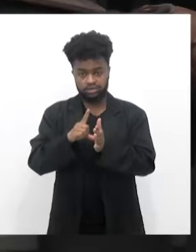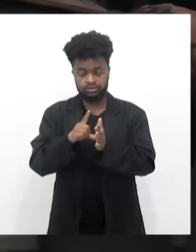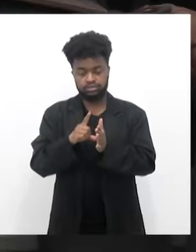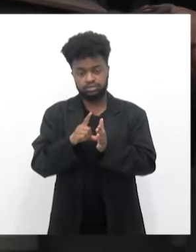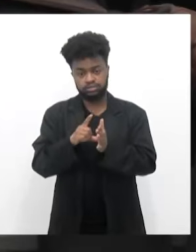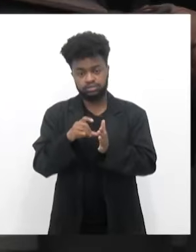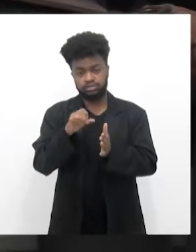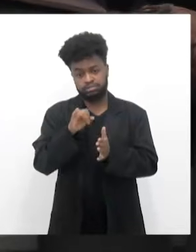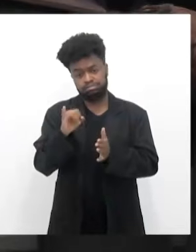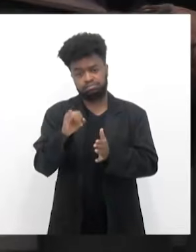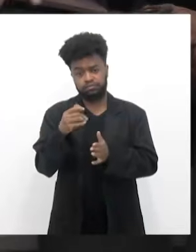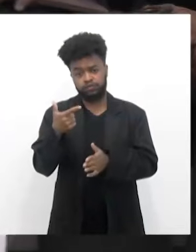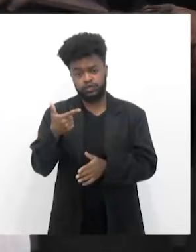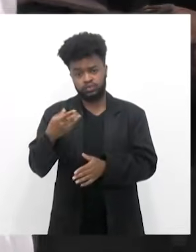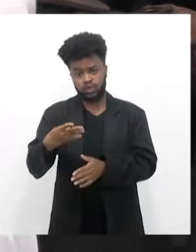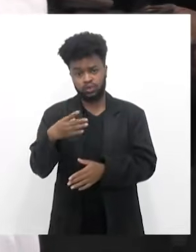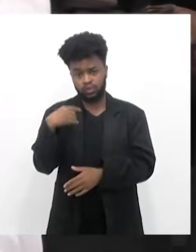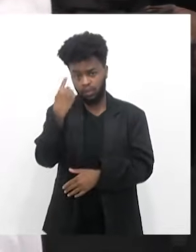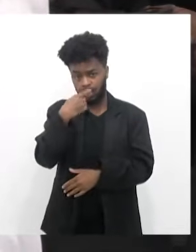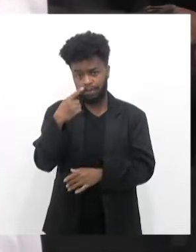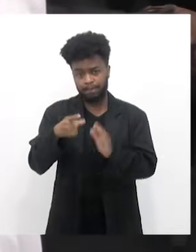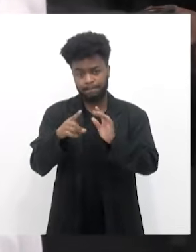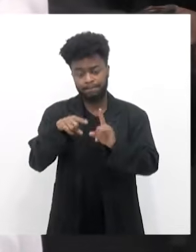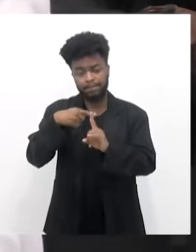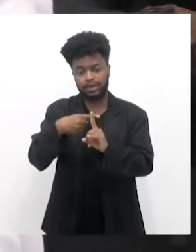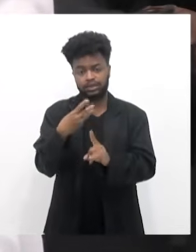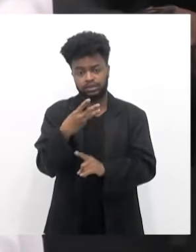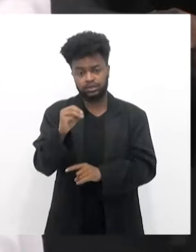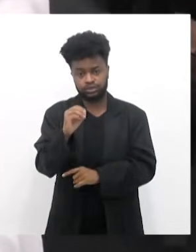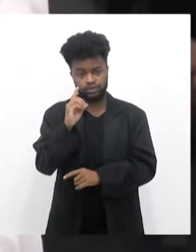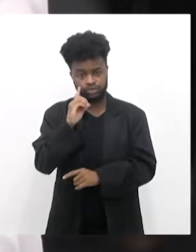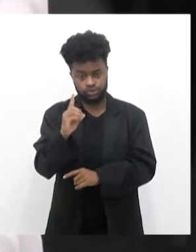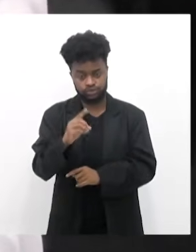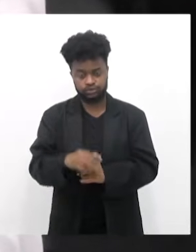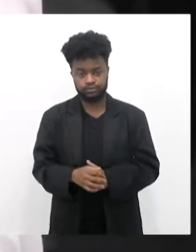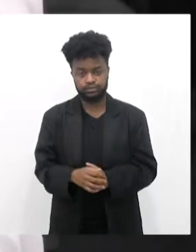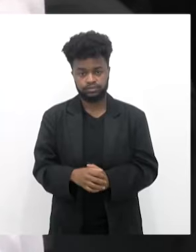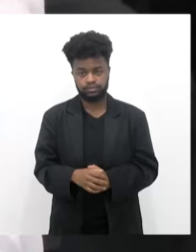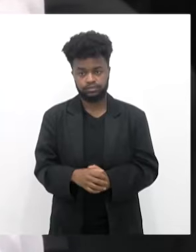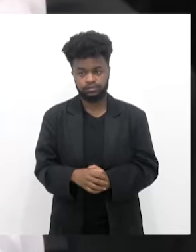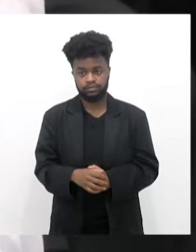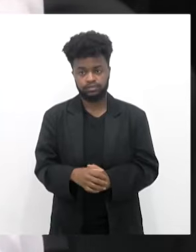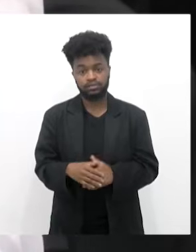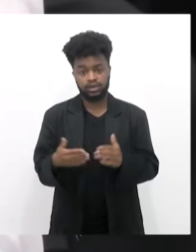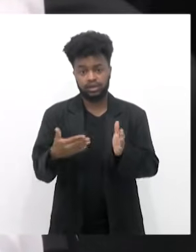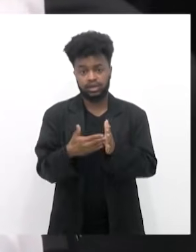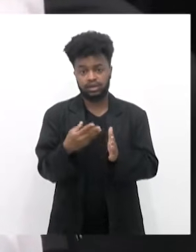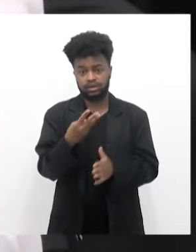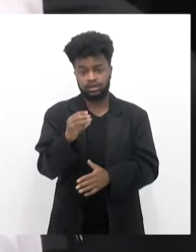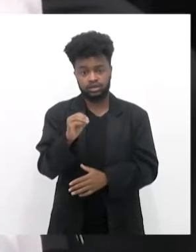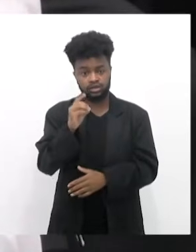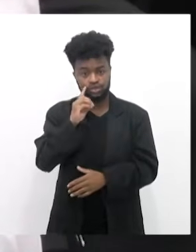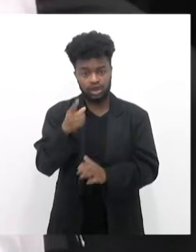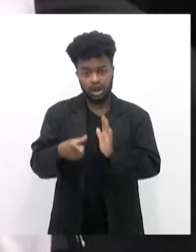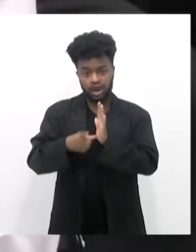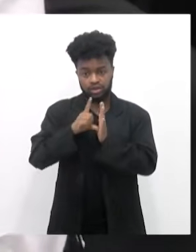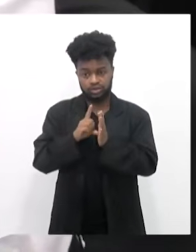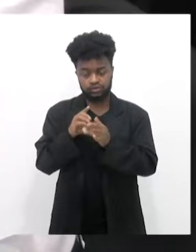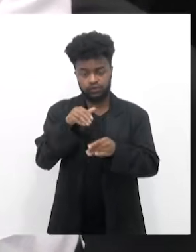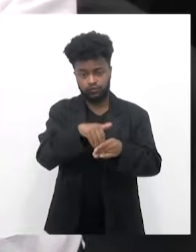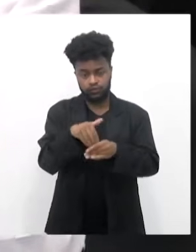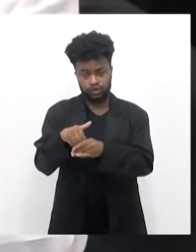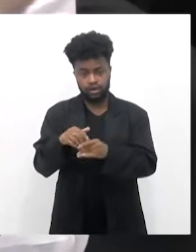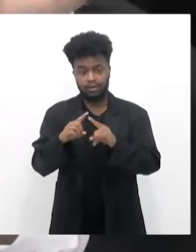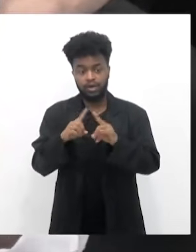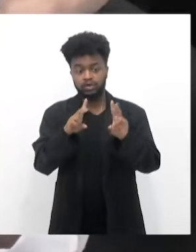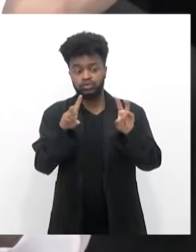30 dias. Vai ficar no cargo até 31 dias antes do pleito indireto. Em relação